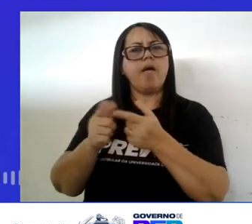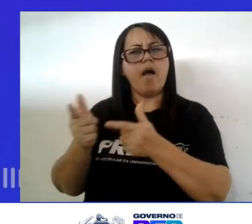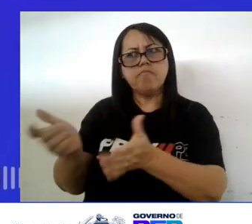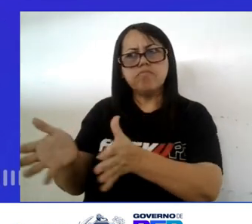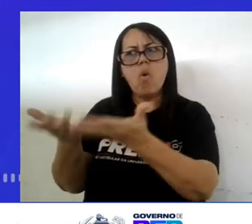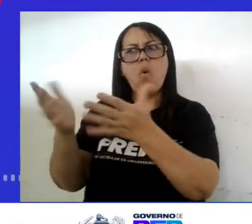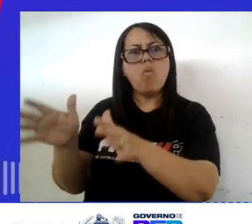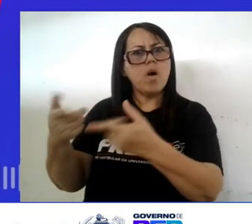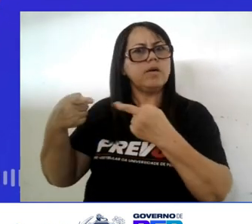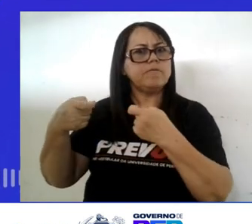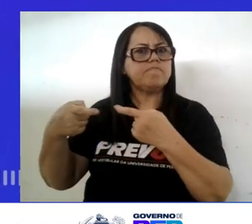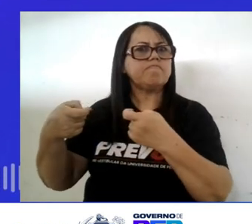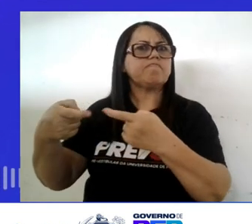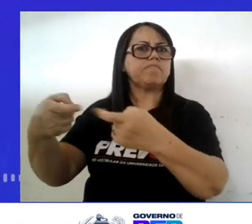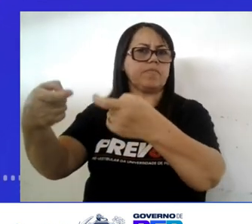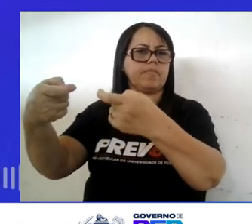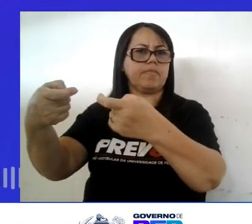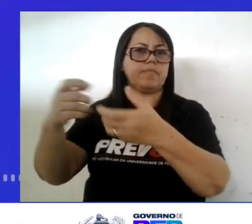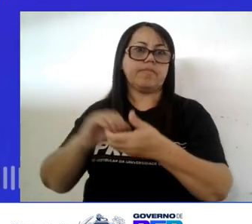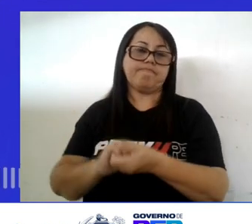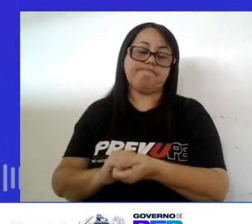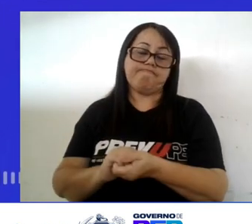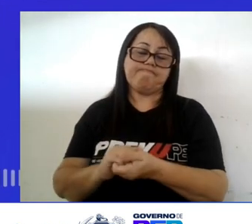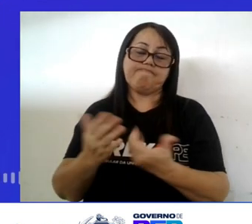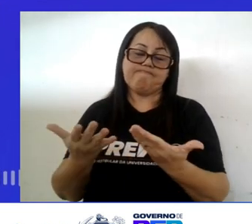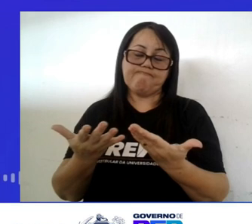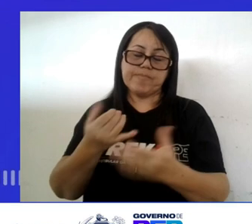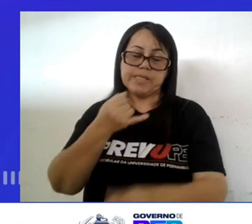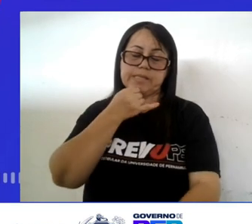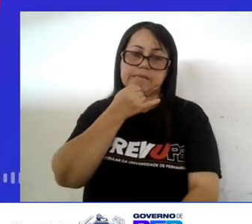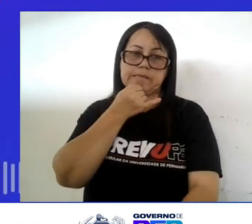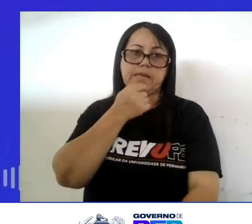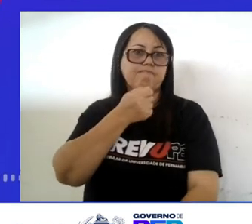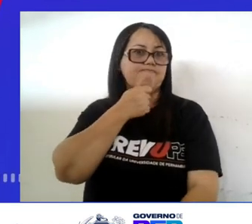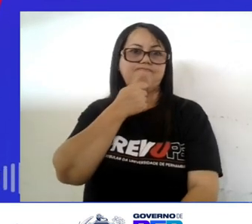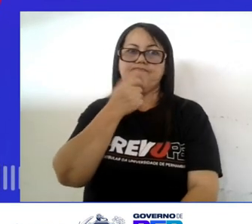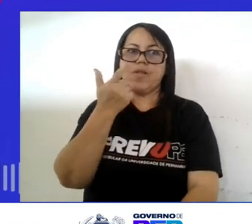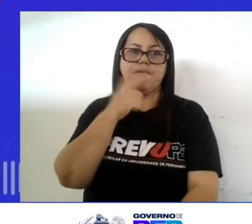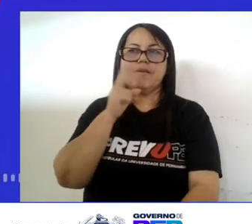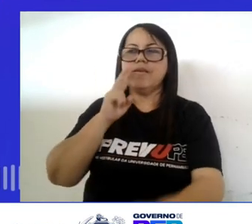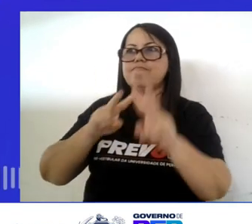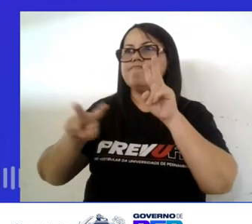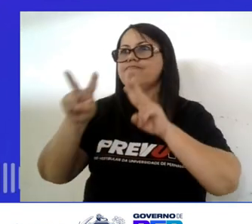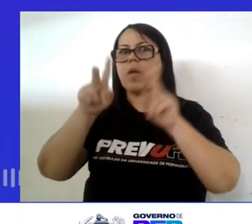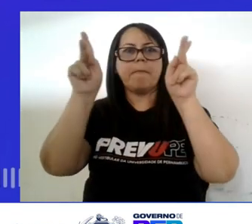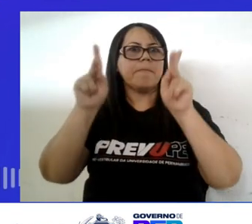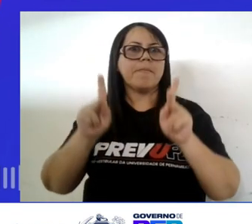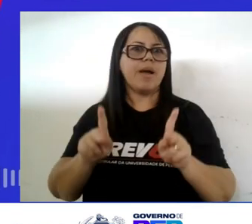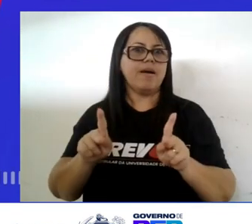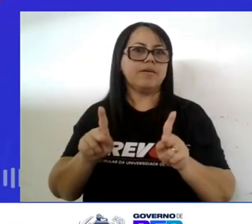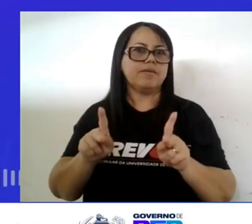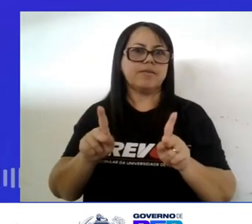os confrontos Infelizmente ainda não é possível vislumbrar a paz na região